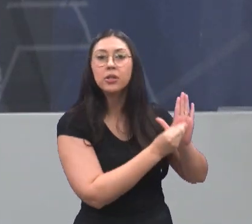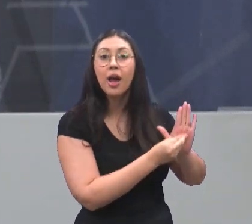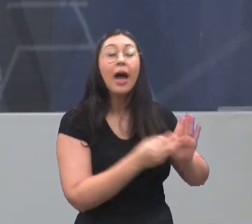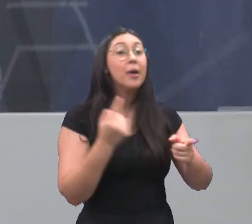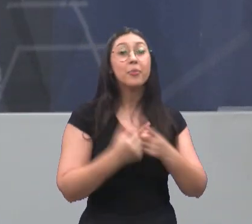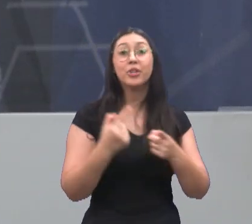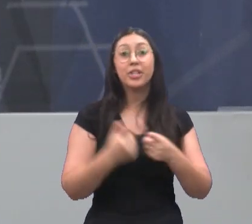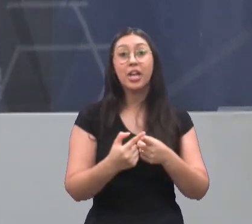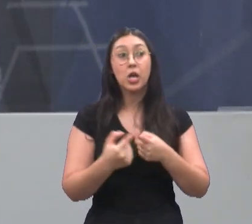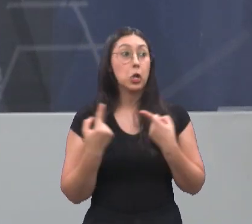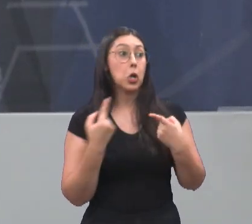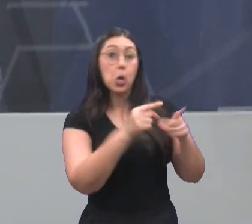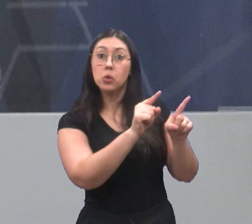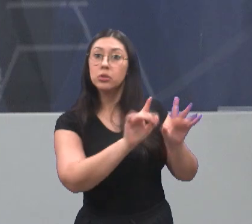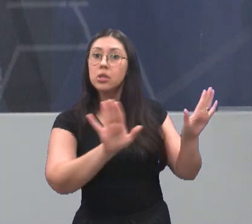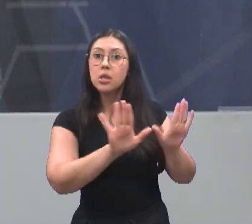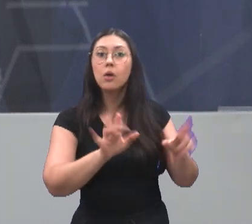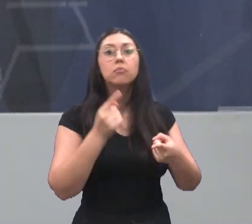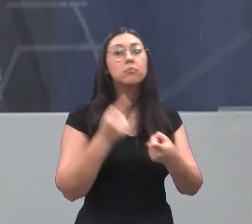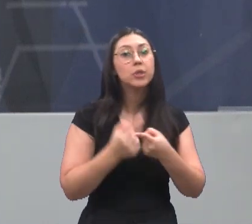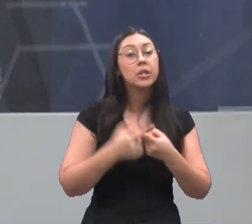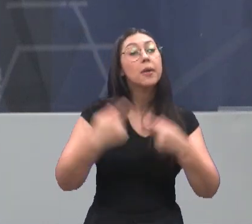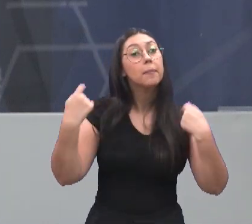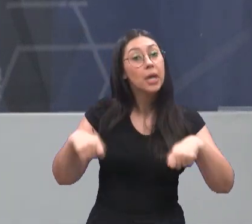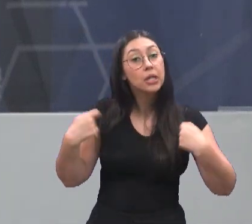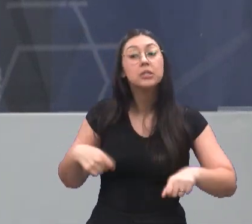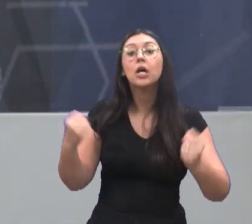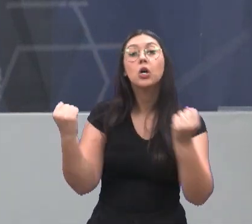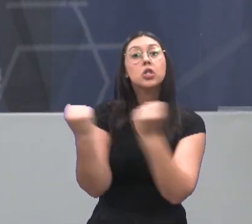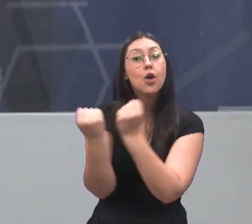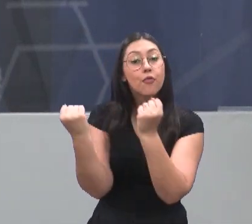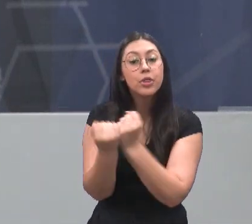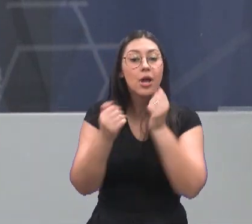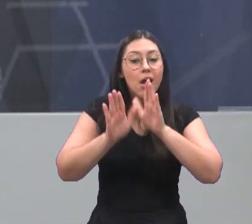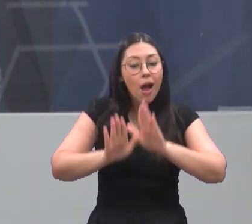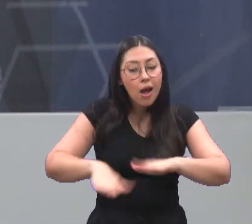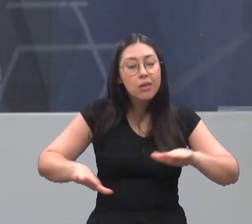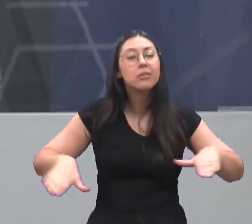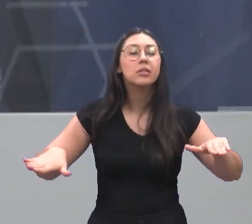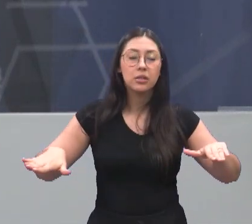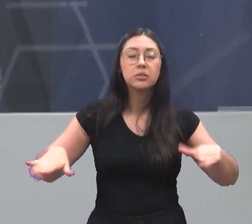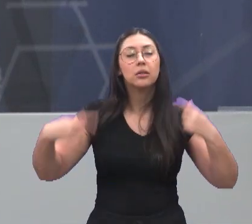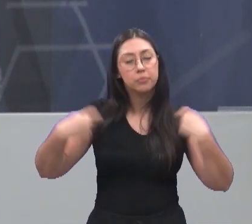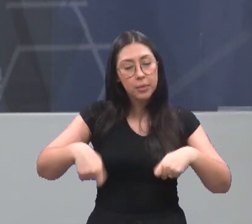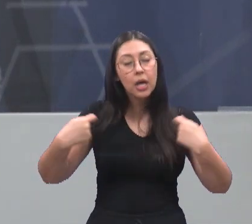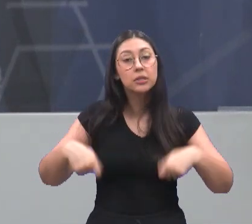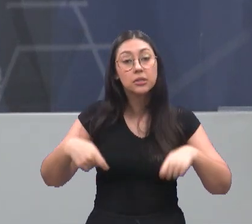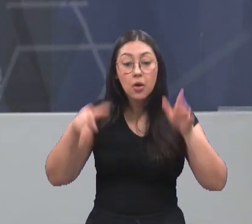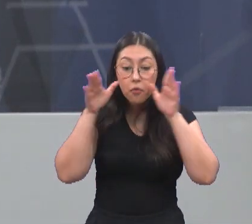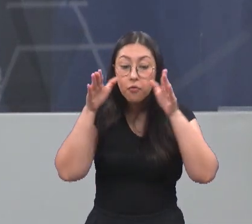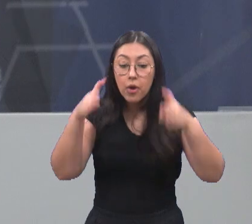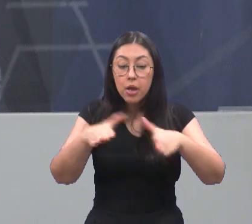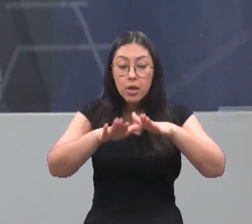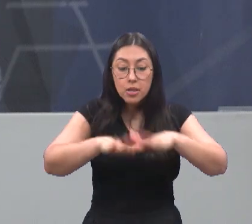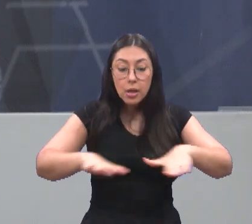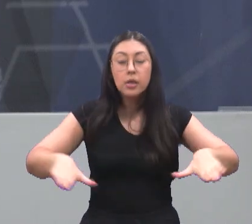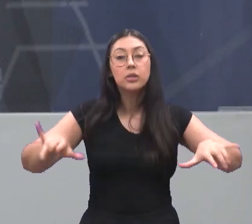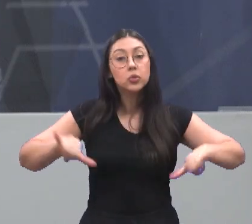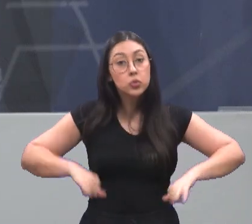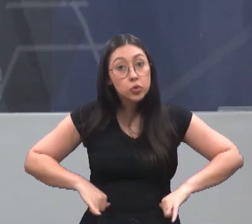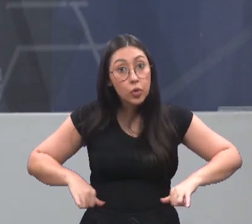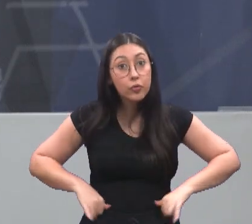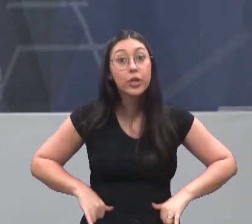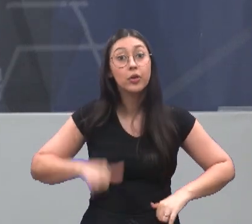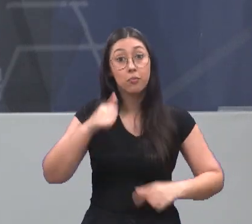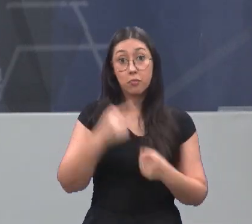contra apenas, mas pelas crianças, porque a gente precisa ter um olhar melhor para essas crianças que sofreram com a morte